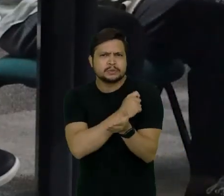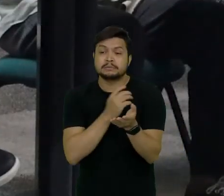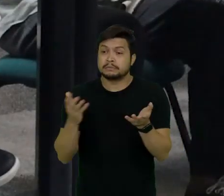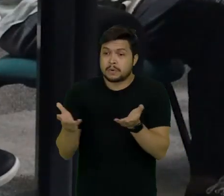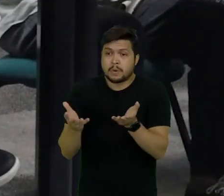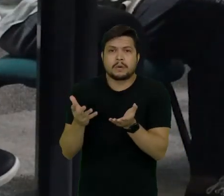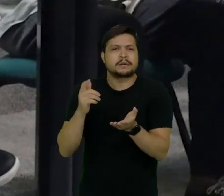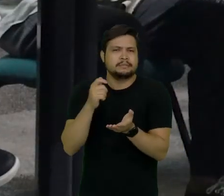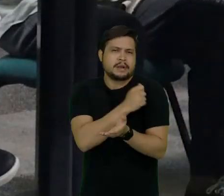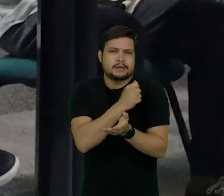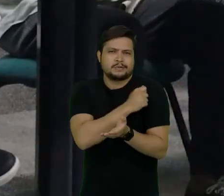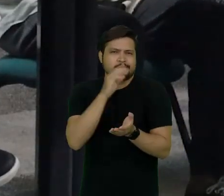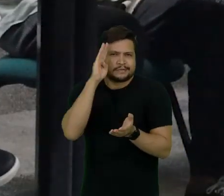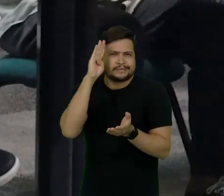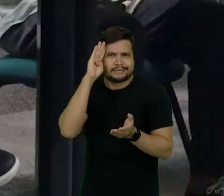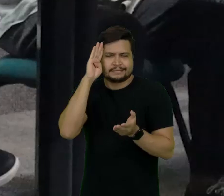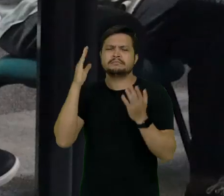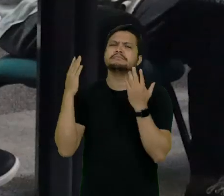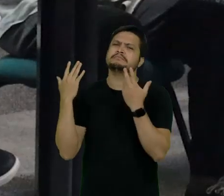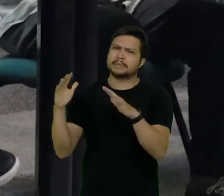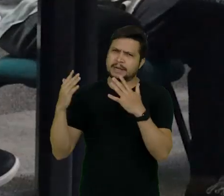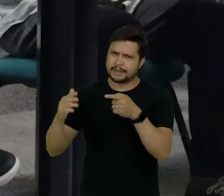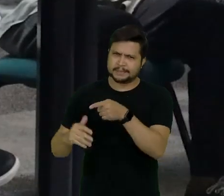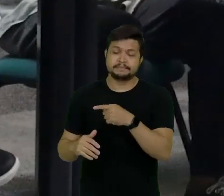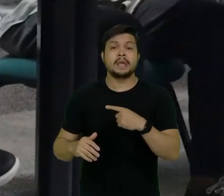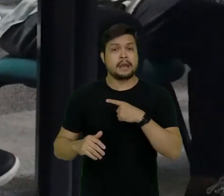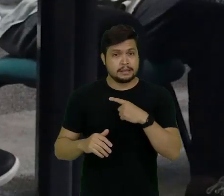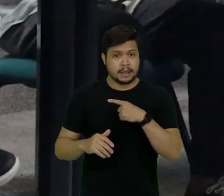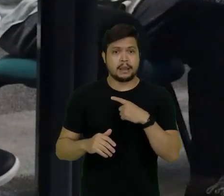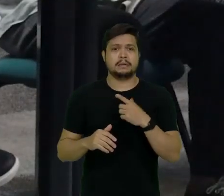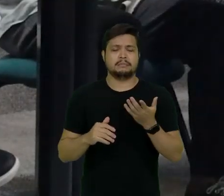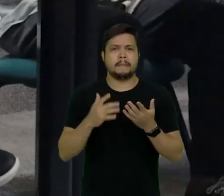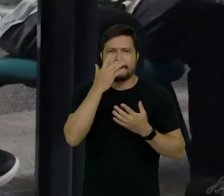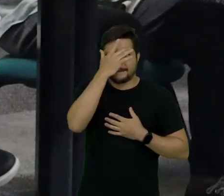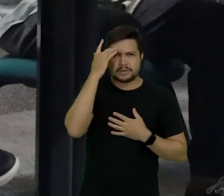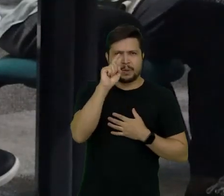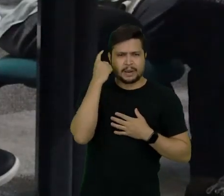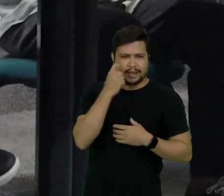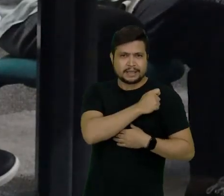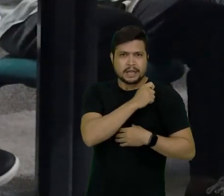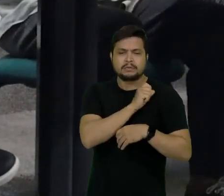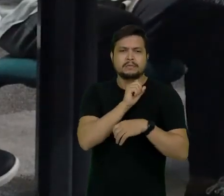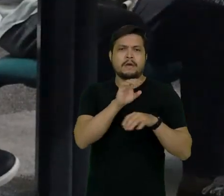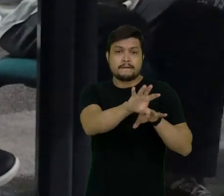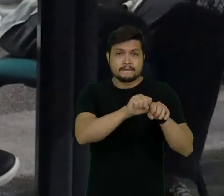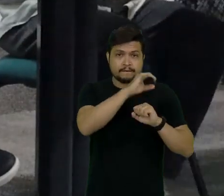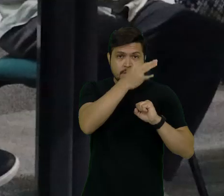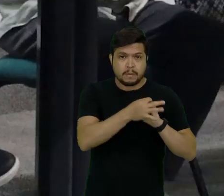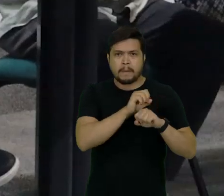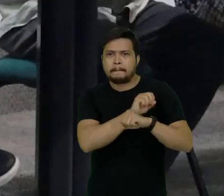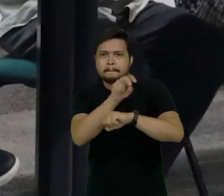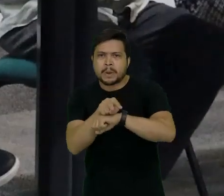curso belíssimo no estado do Ceará. Possuímos egressos hoje nas mais diversas áreas, né, como docência, pesquisa ou até